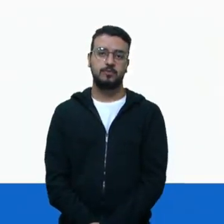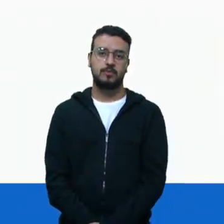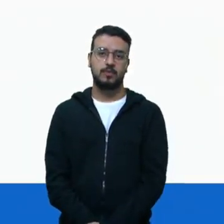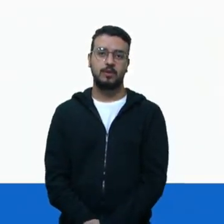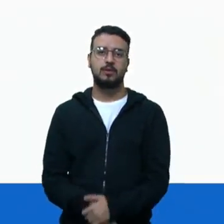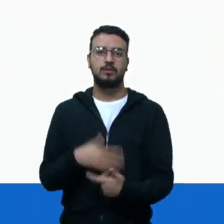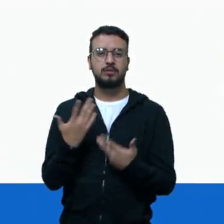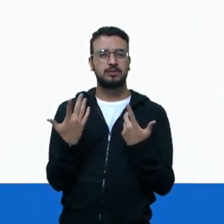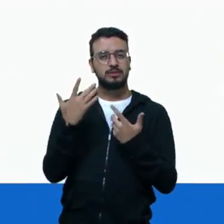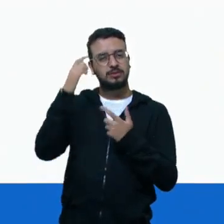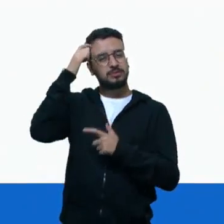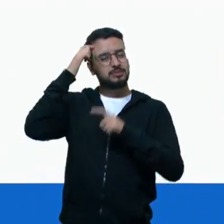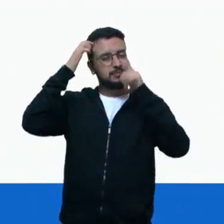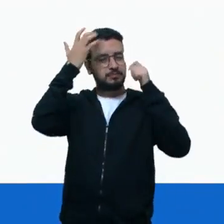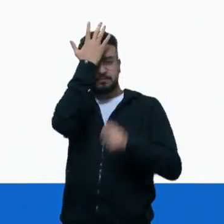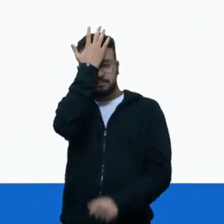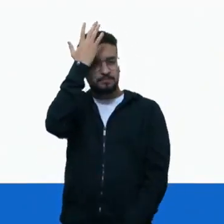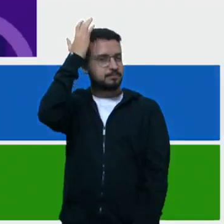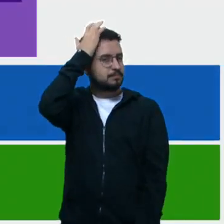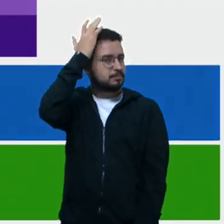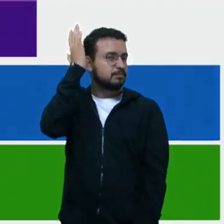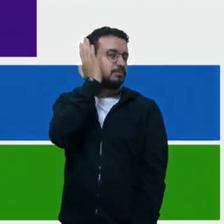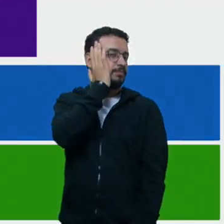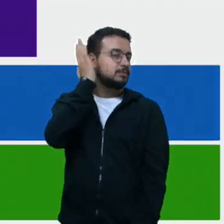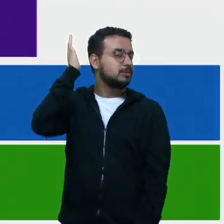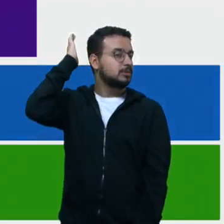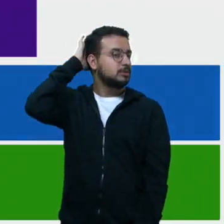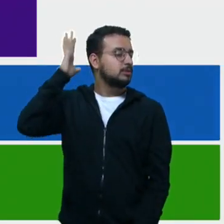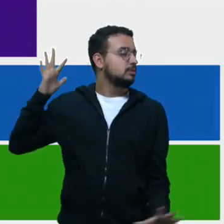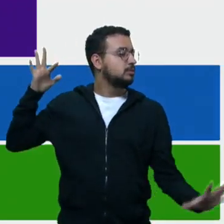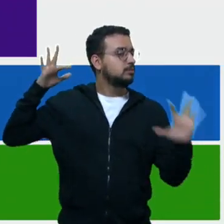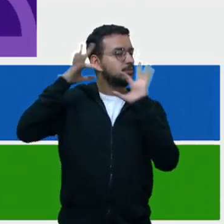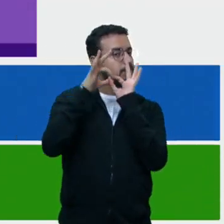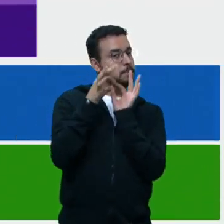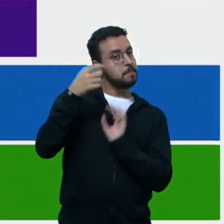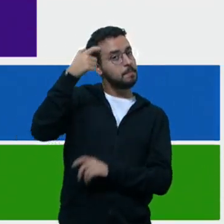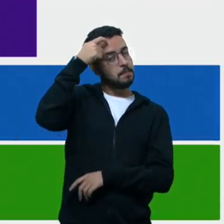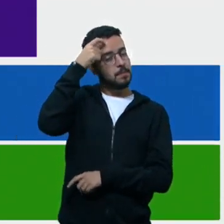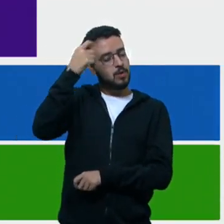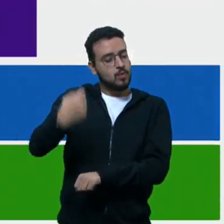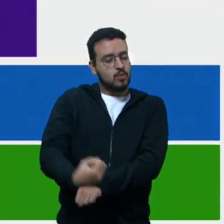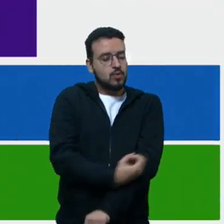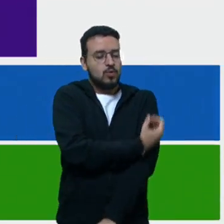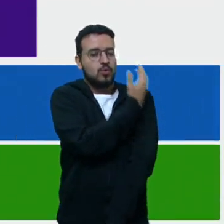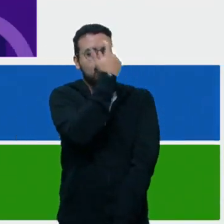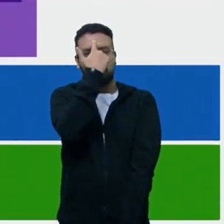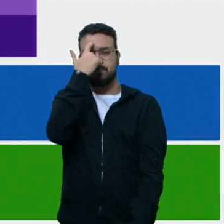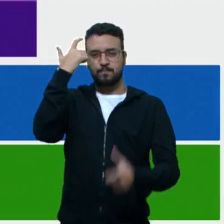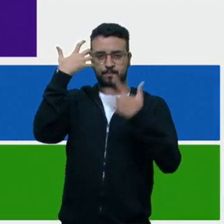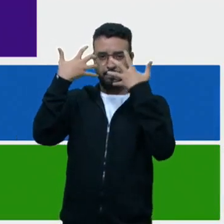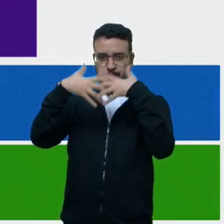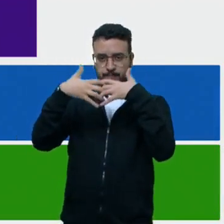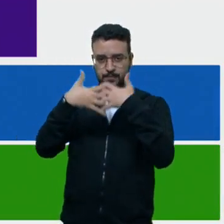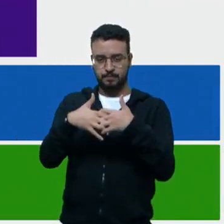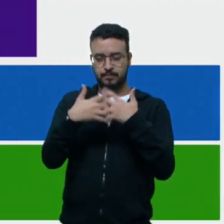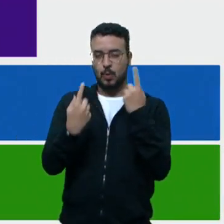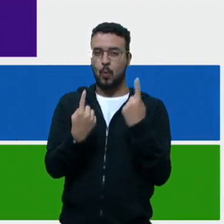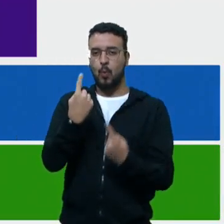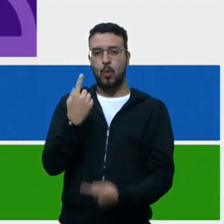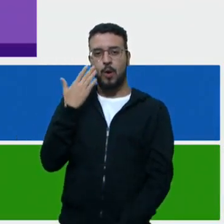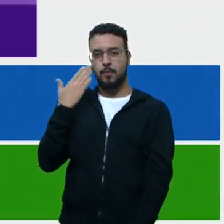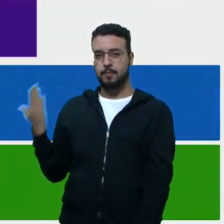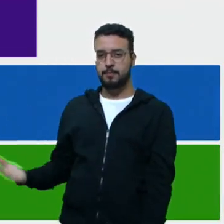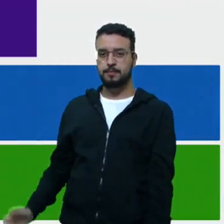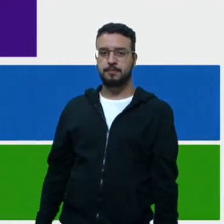lobo que está relacionado à memória, emoções e raciocínio? Lobo frontal? Lobo